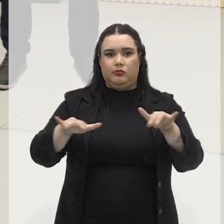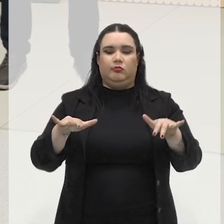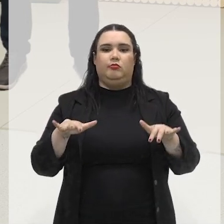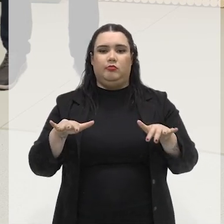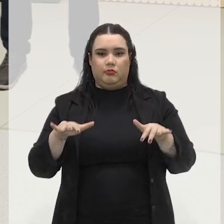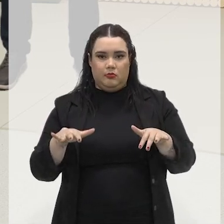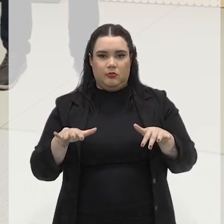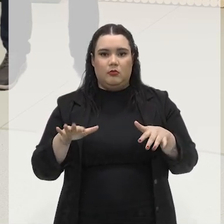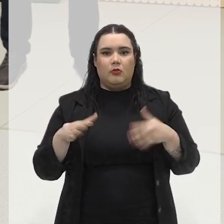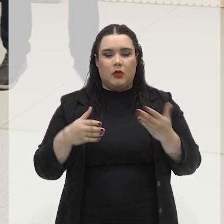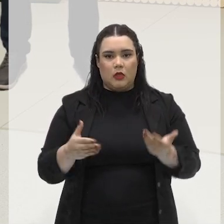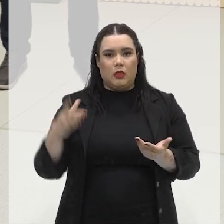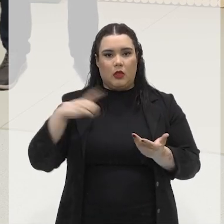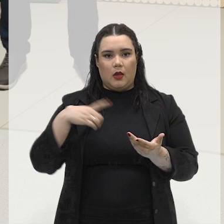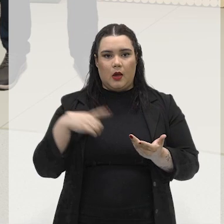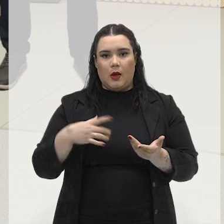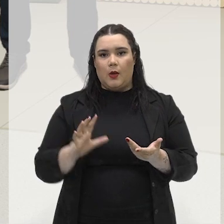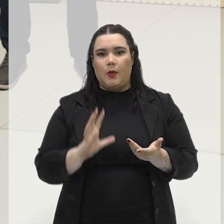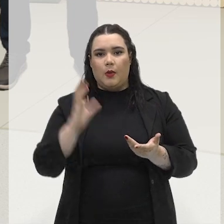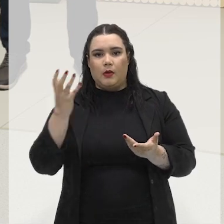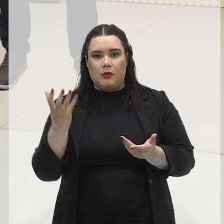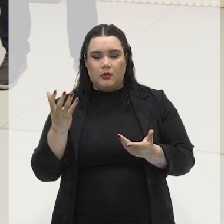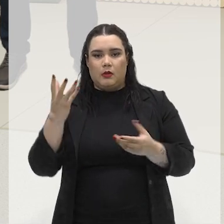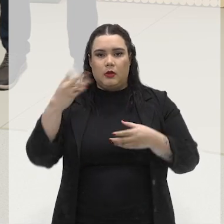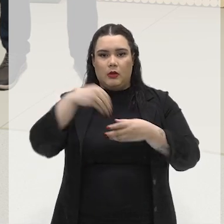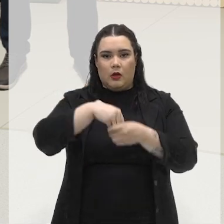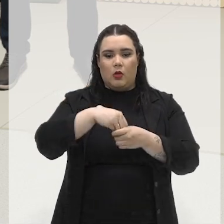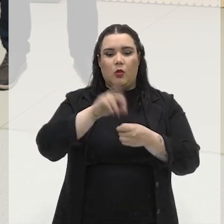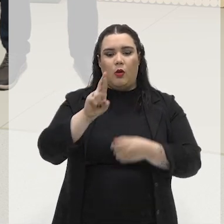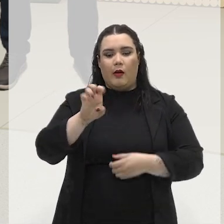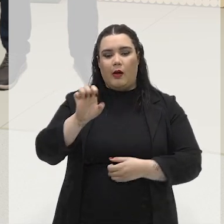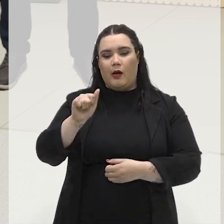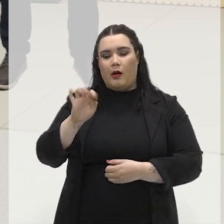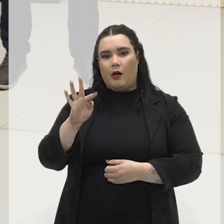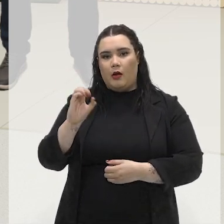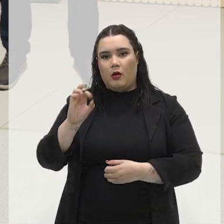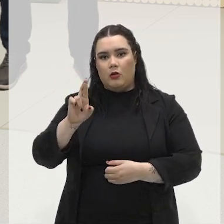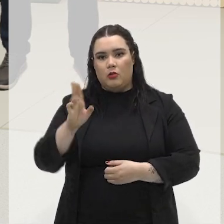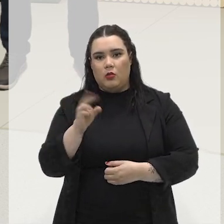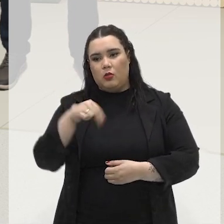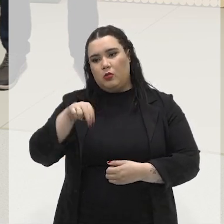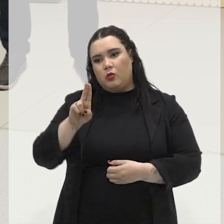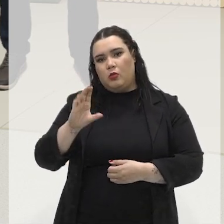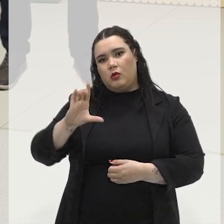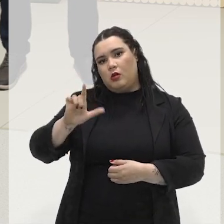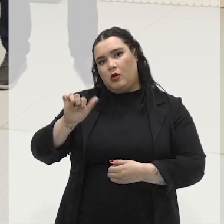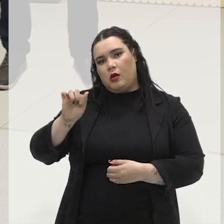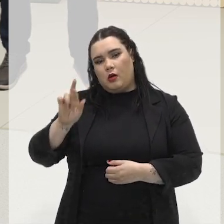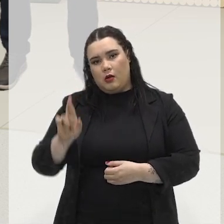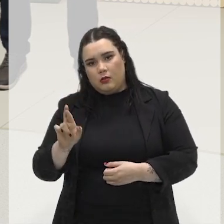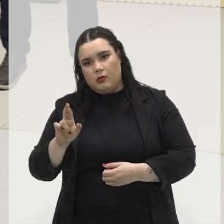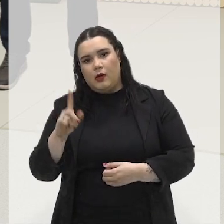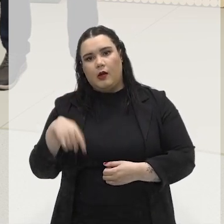reação em cadeia vai acontecer dentro do reator nuclear. E aí é importante nós